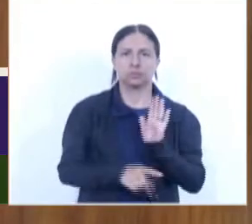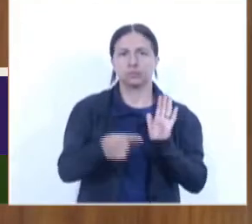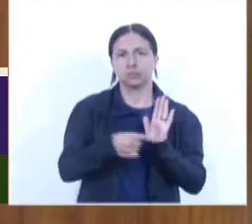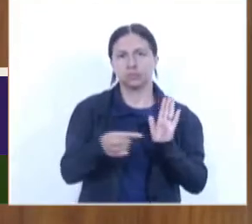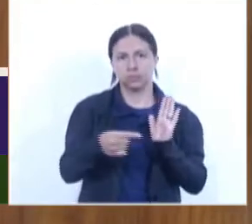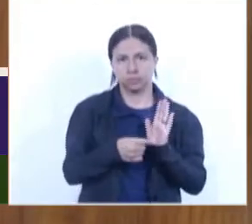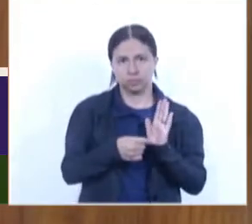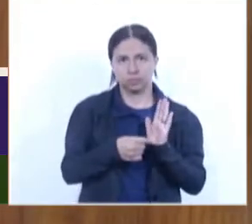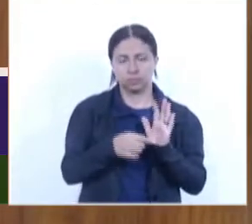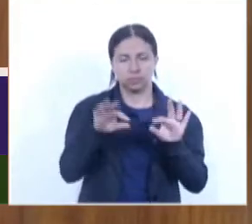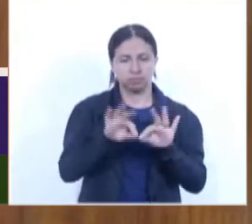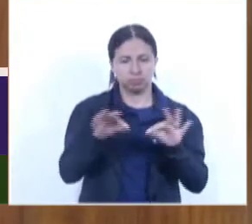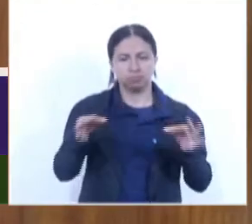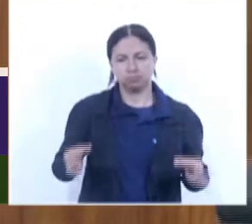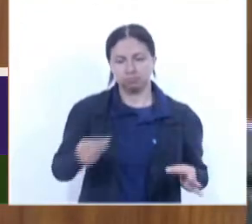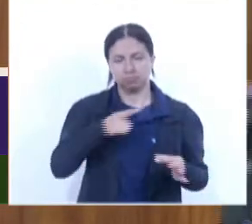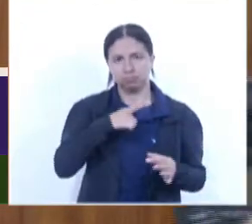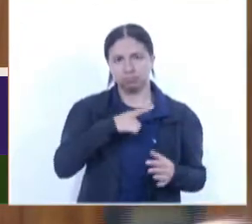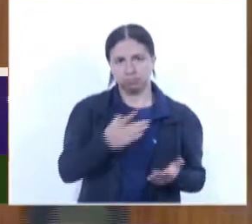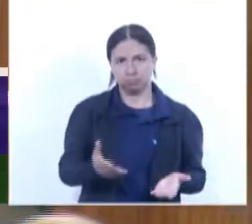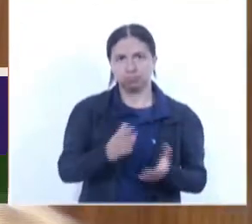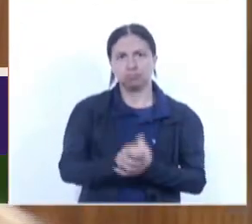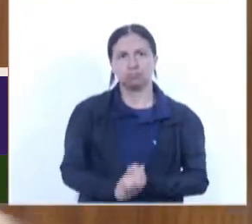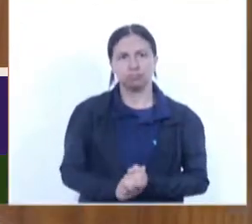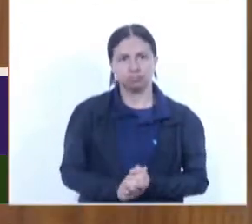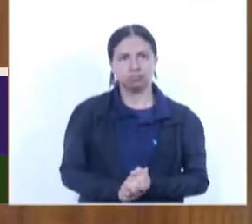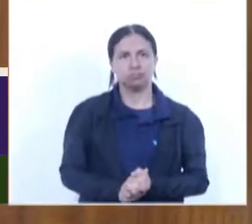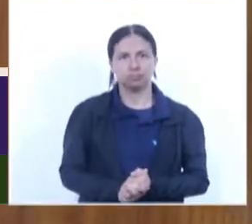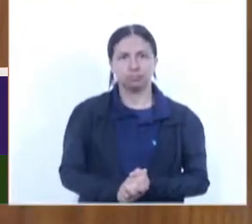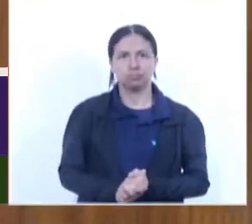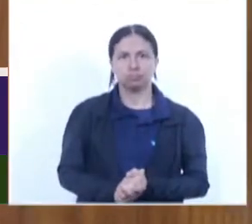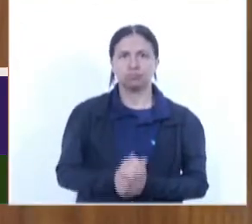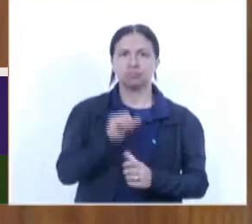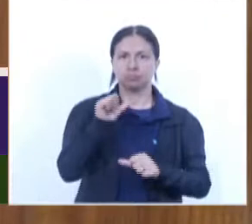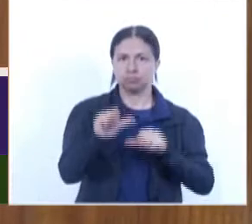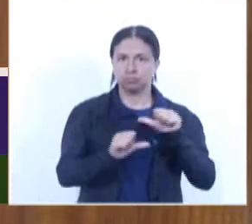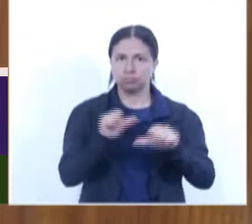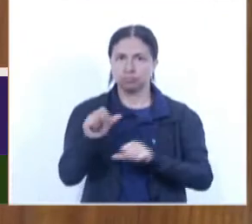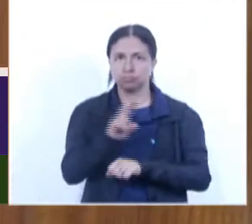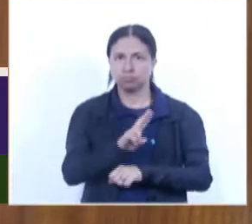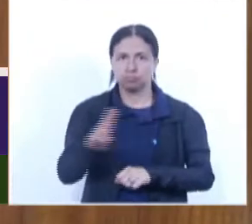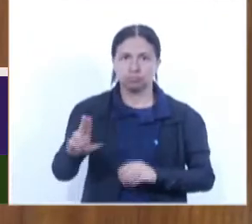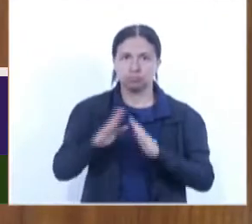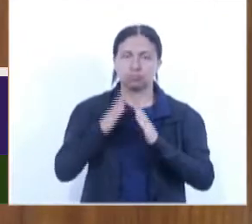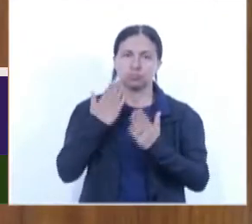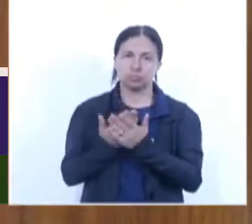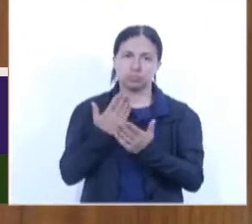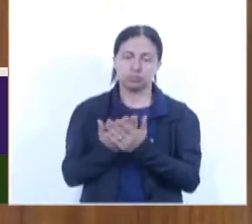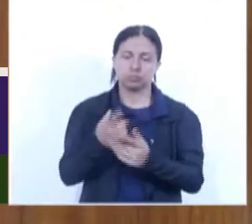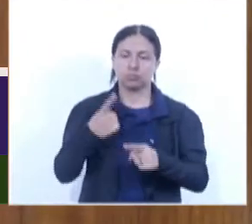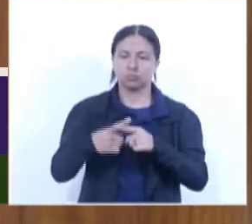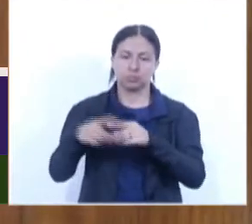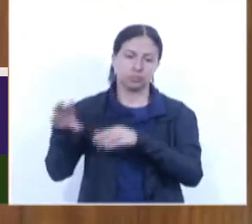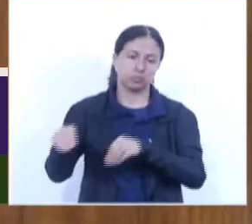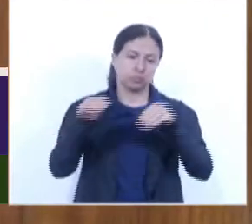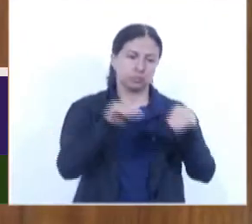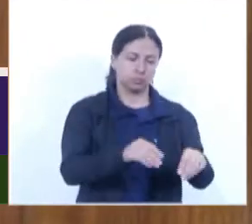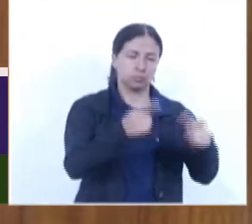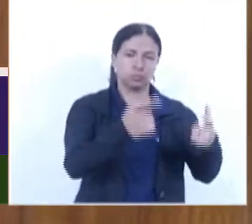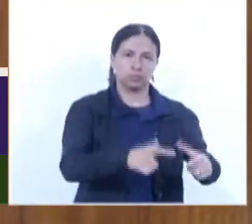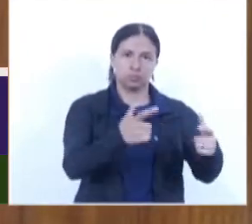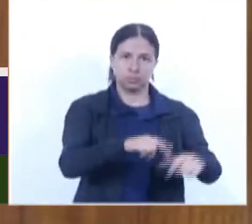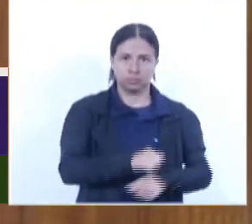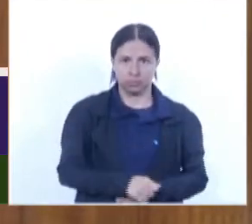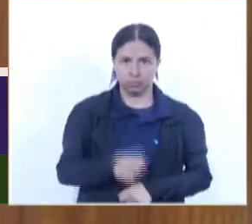projeto simples em que está mudando o nome da escola porque ela mudou de bairro antigamente era Santa Luzia agora tá no